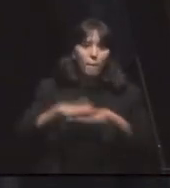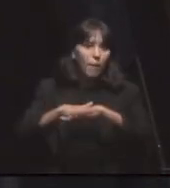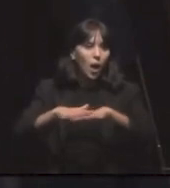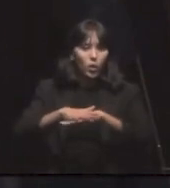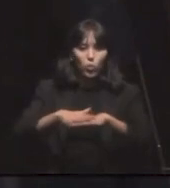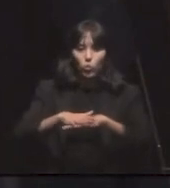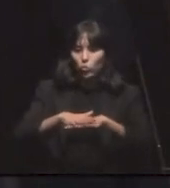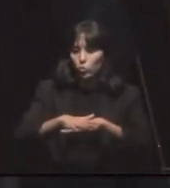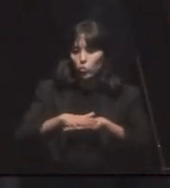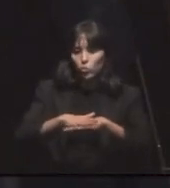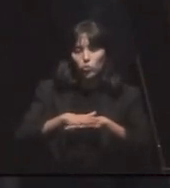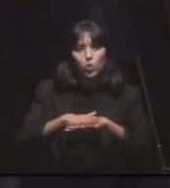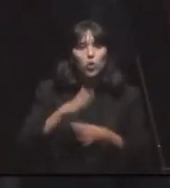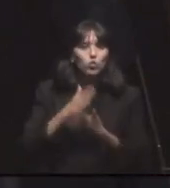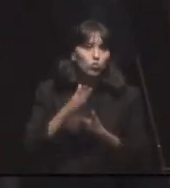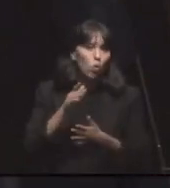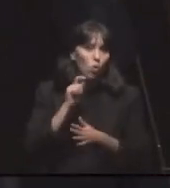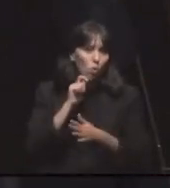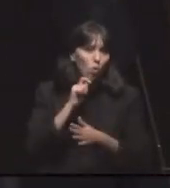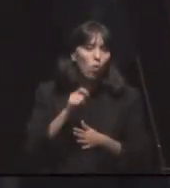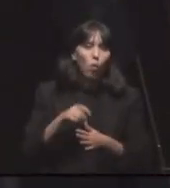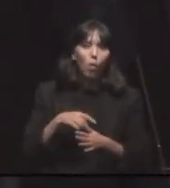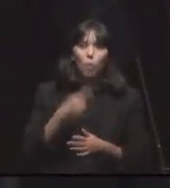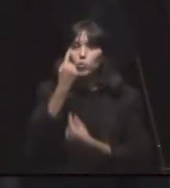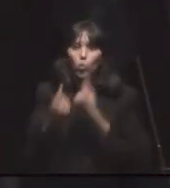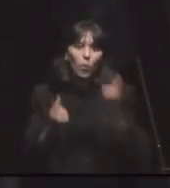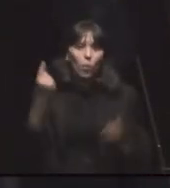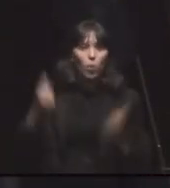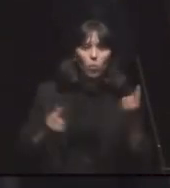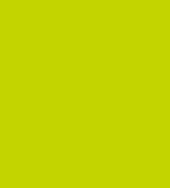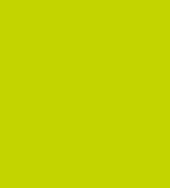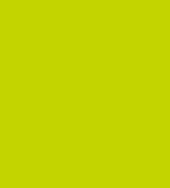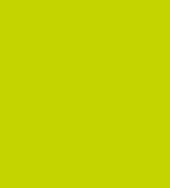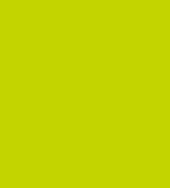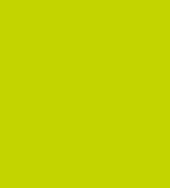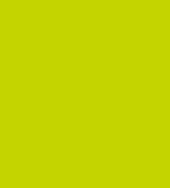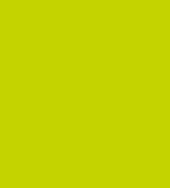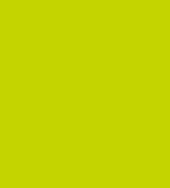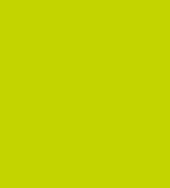bairros monofuncionais, monossociais, como nós estamos a começar a ter a nossa cidade.